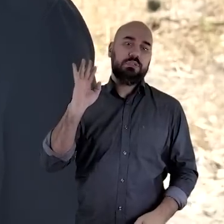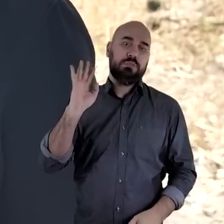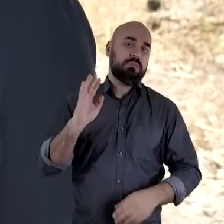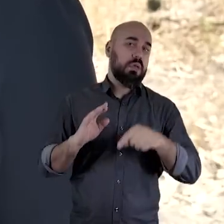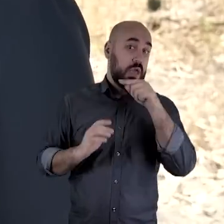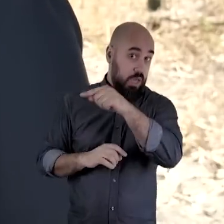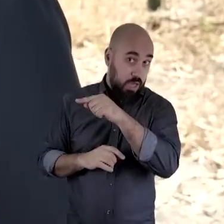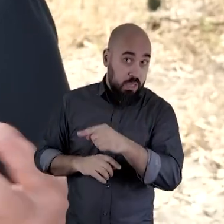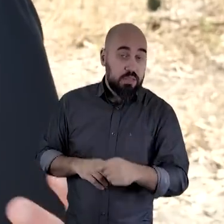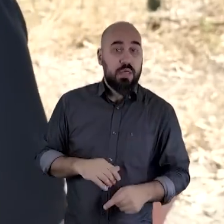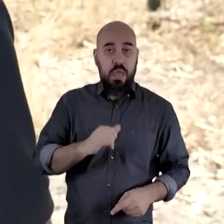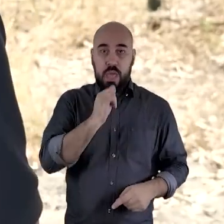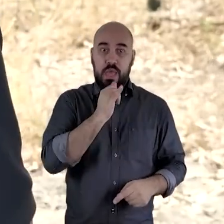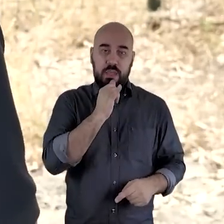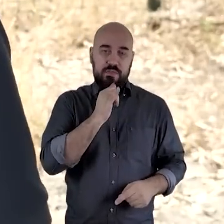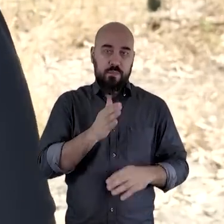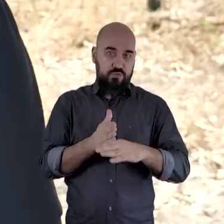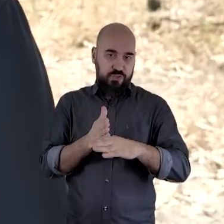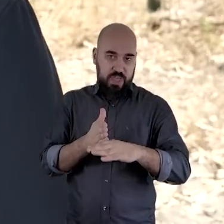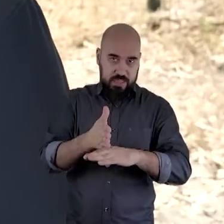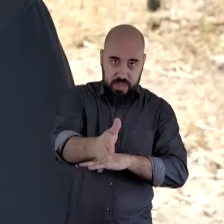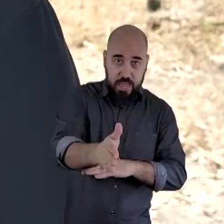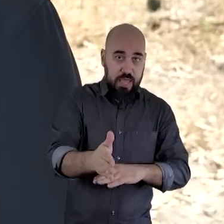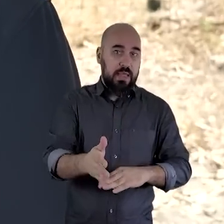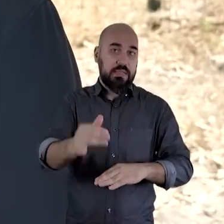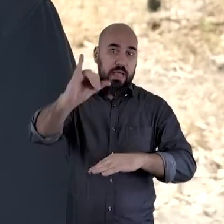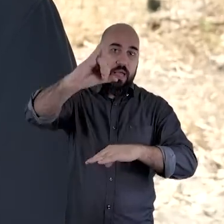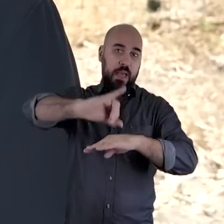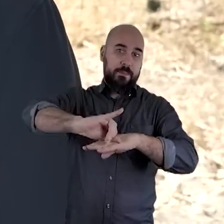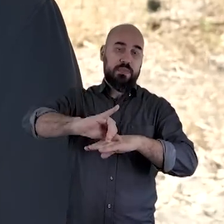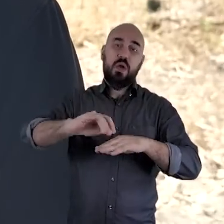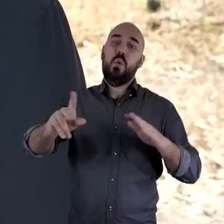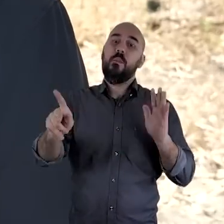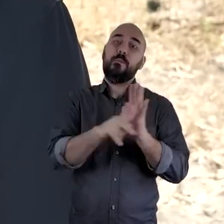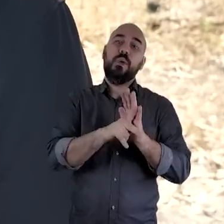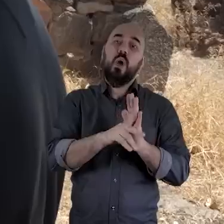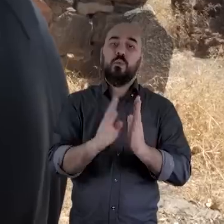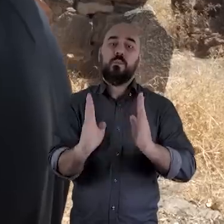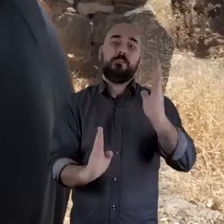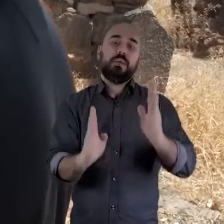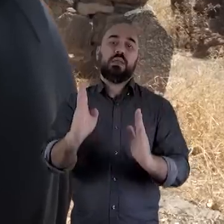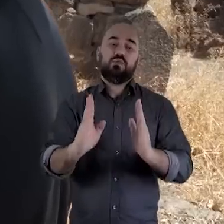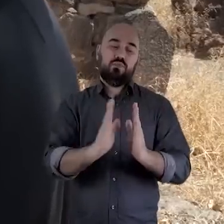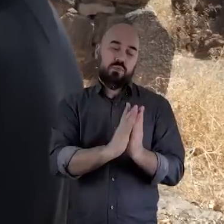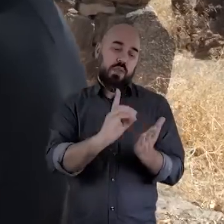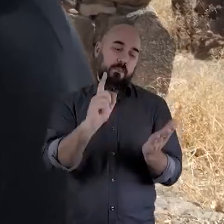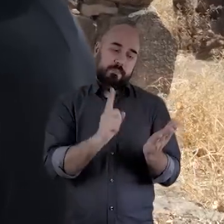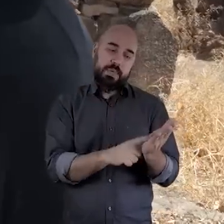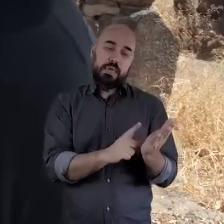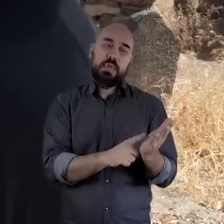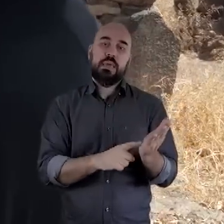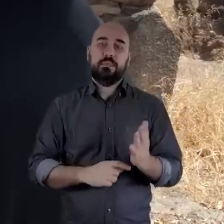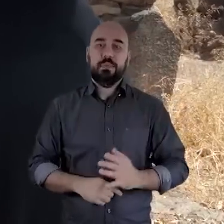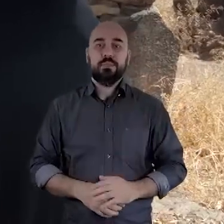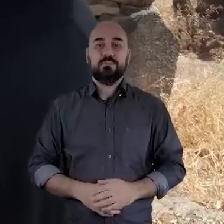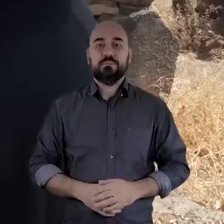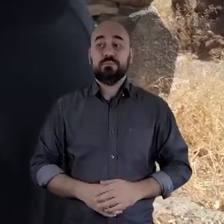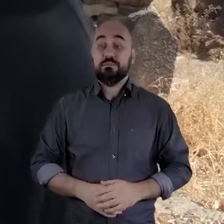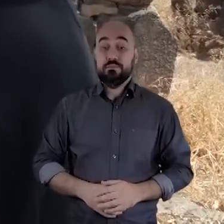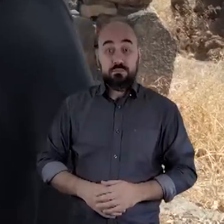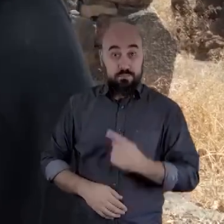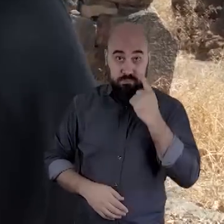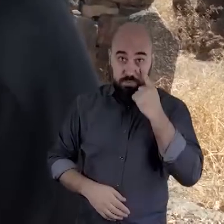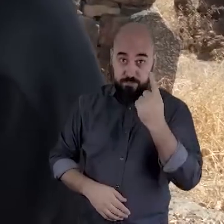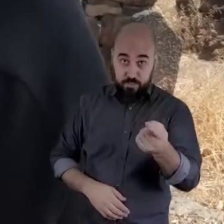de entrada, principalmente de capitais, no período bíblico. E você viu que o professor mencionou aqui a cidade de